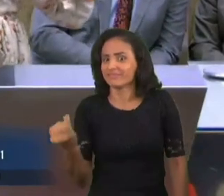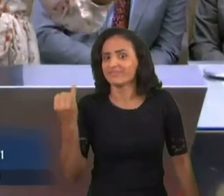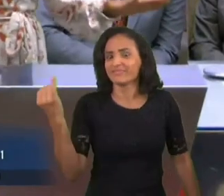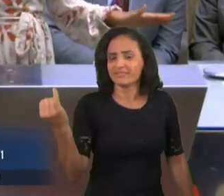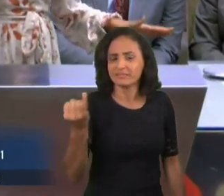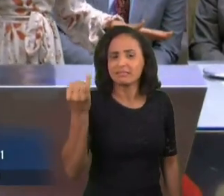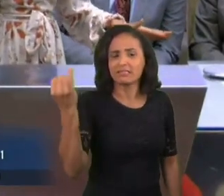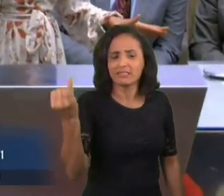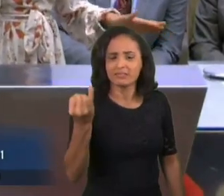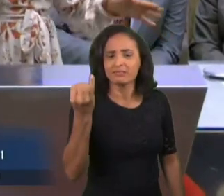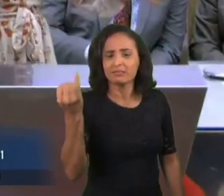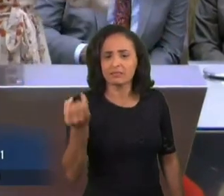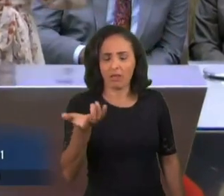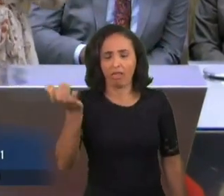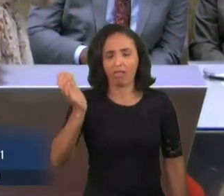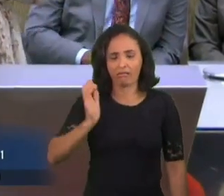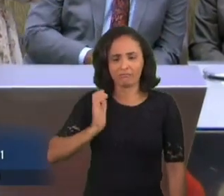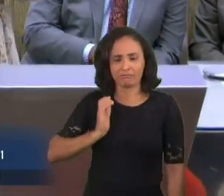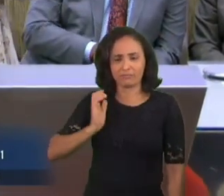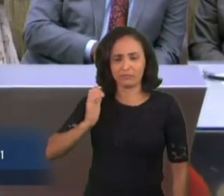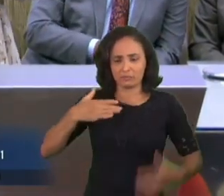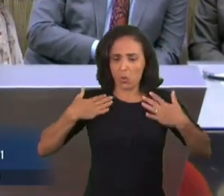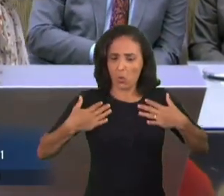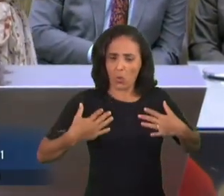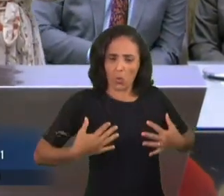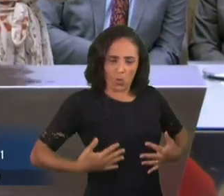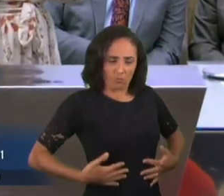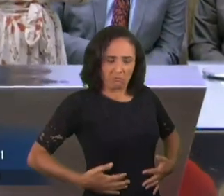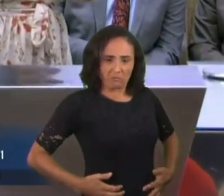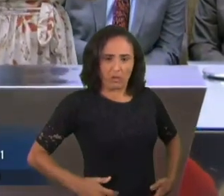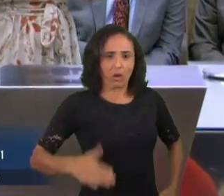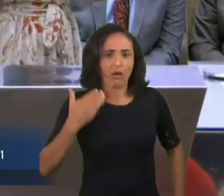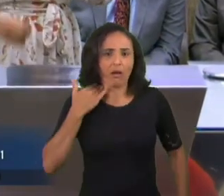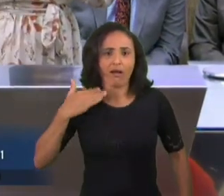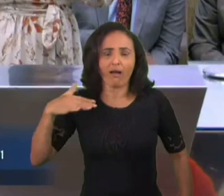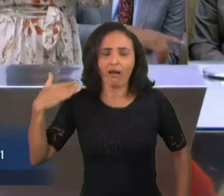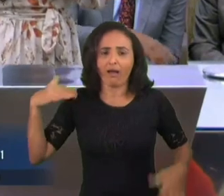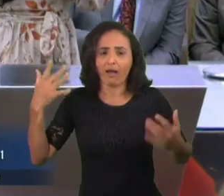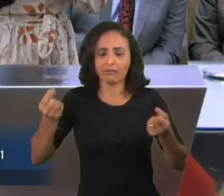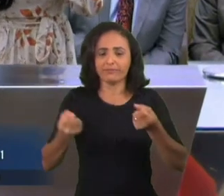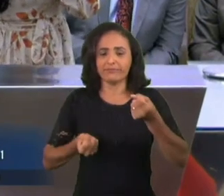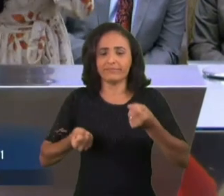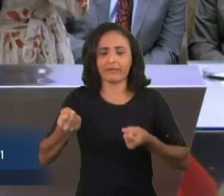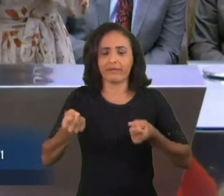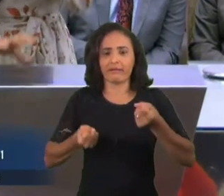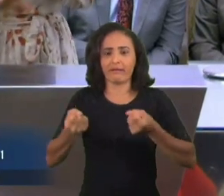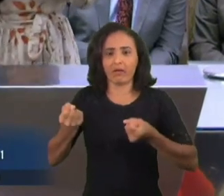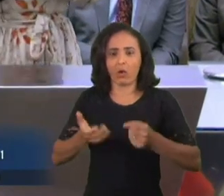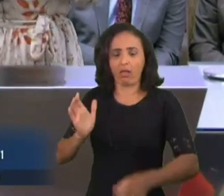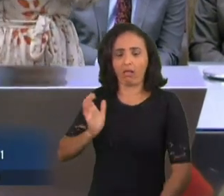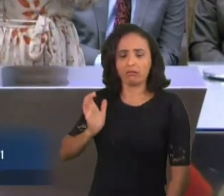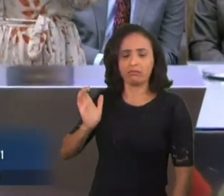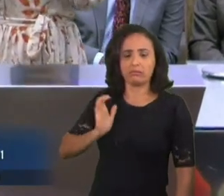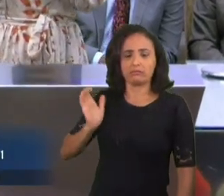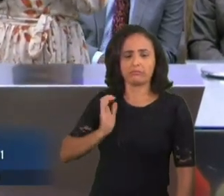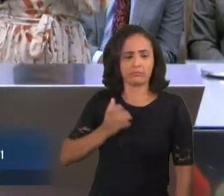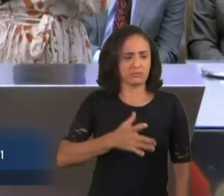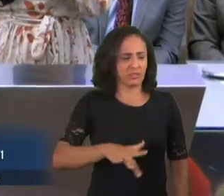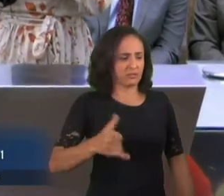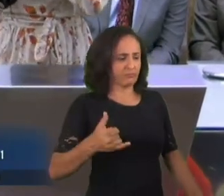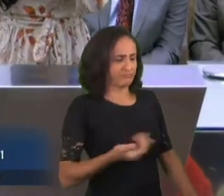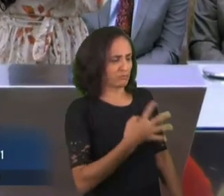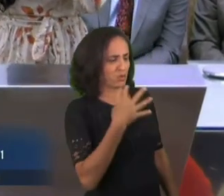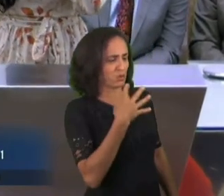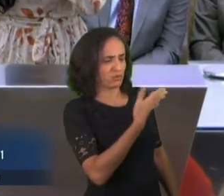um super crente, usa roupas caras, carros importados, ser muito